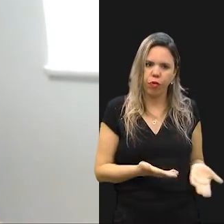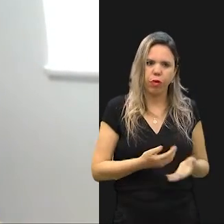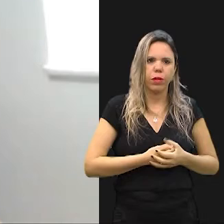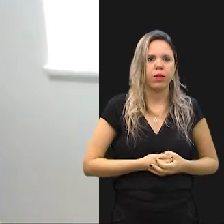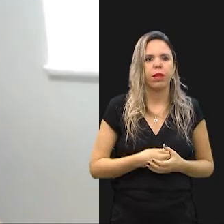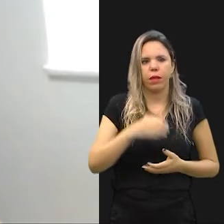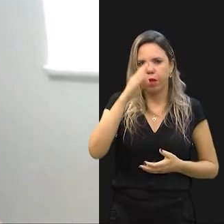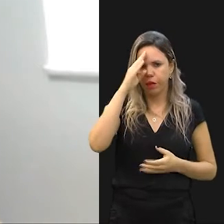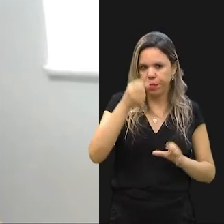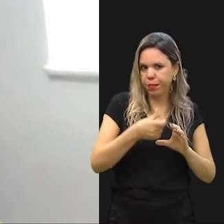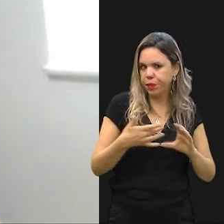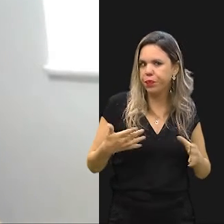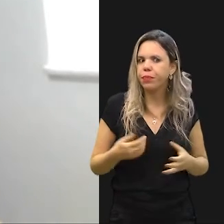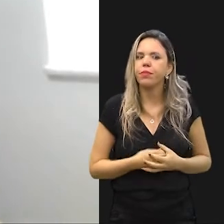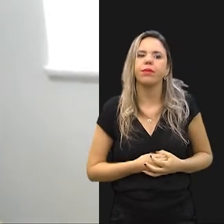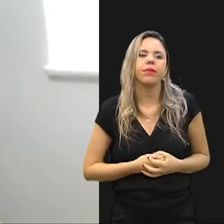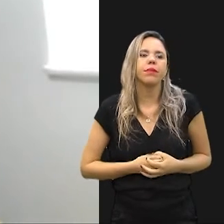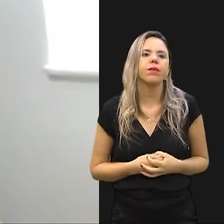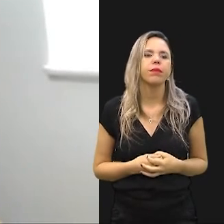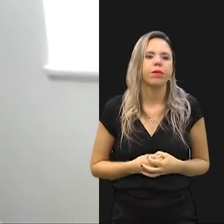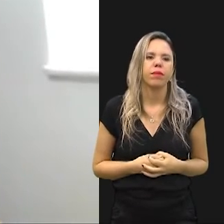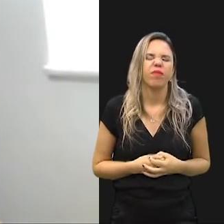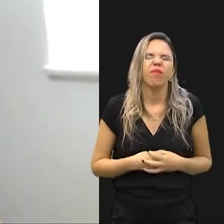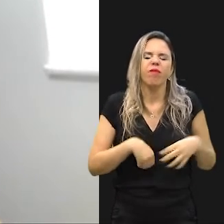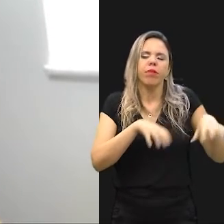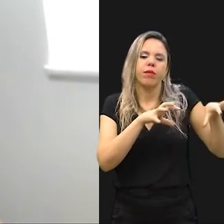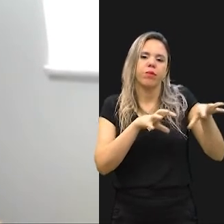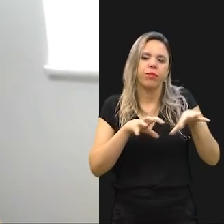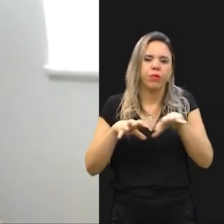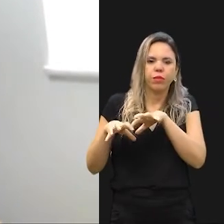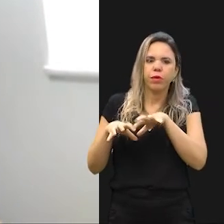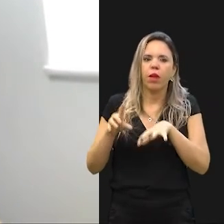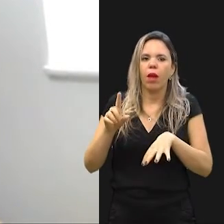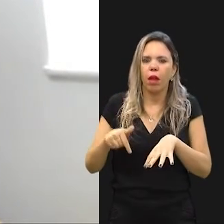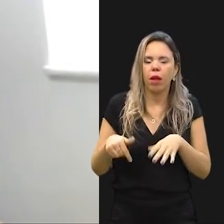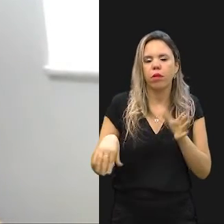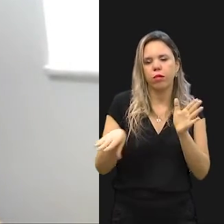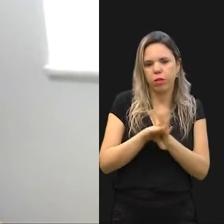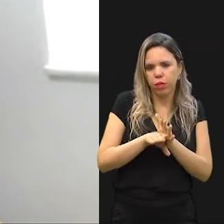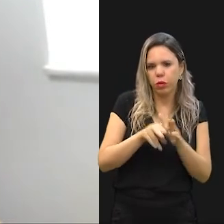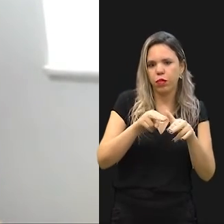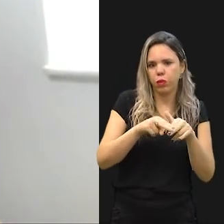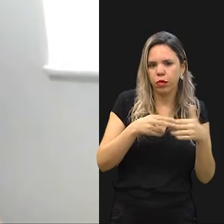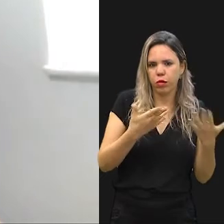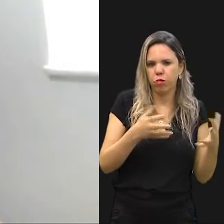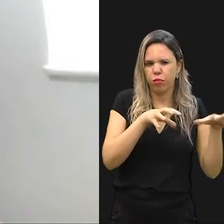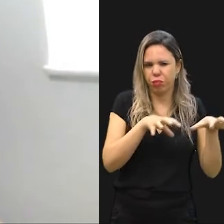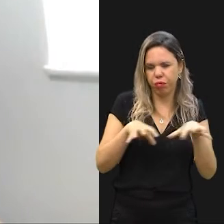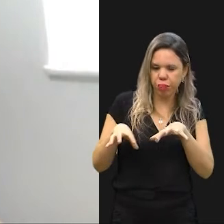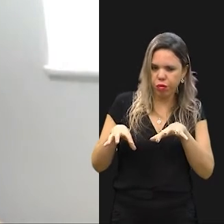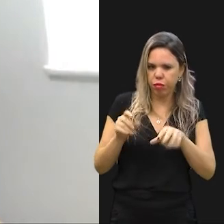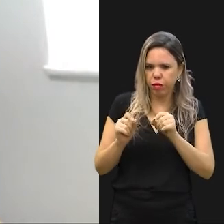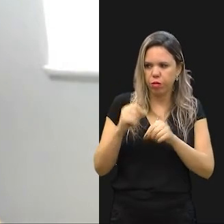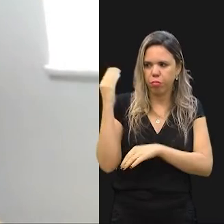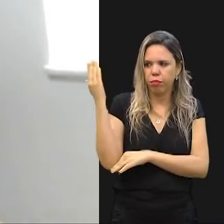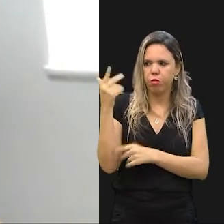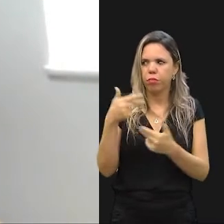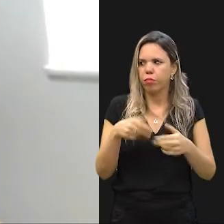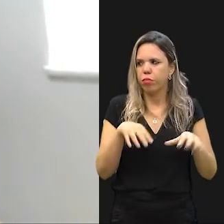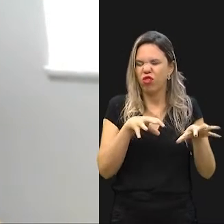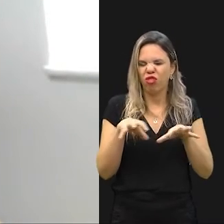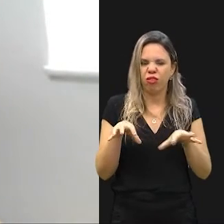principal característica dessas chuvas é que elas vêm através de tempestades, de temporais.